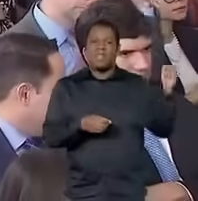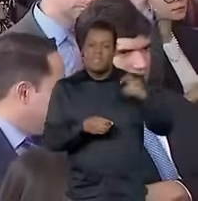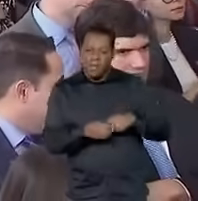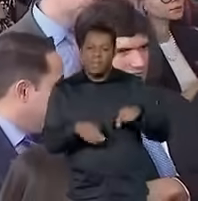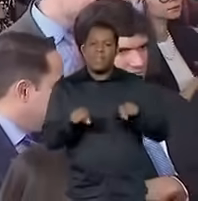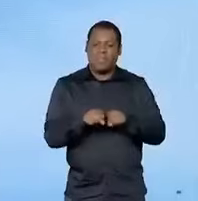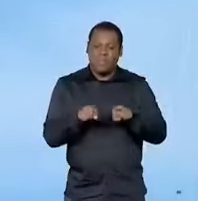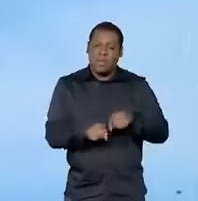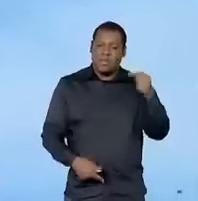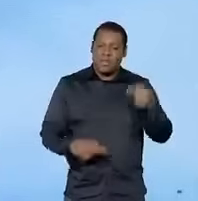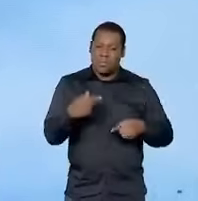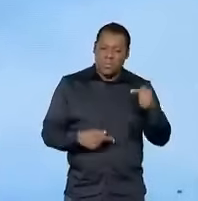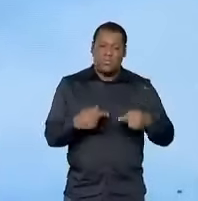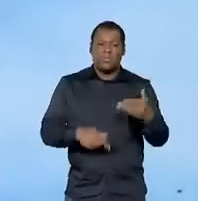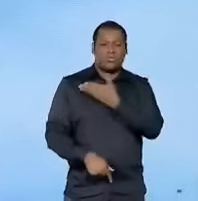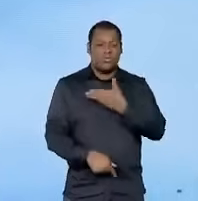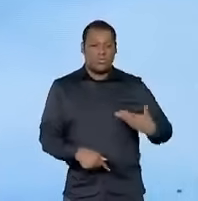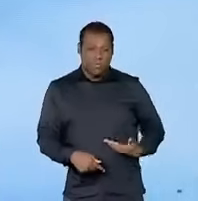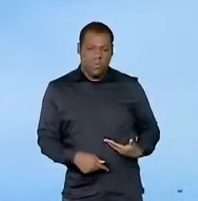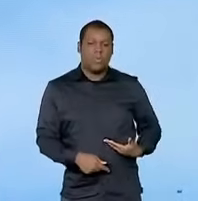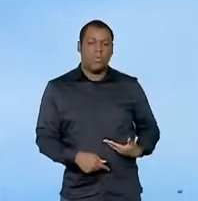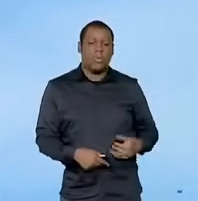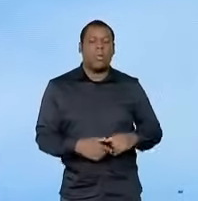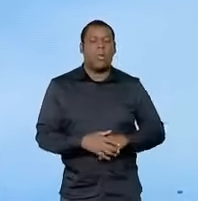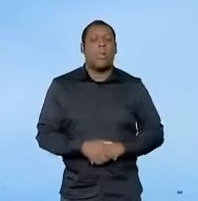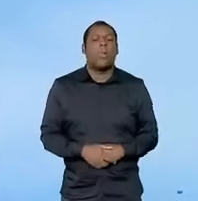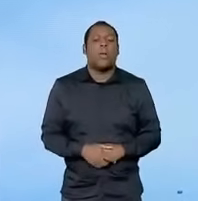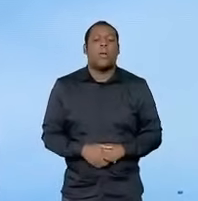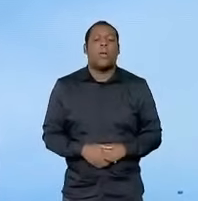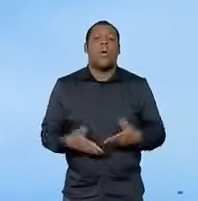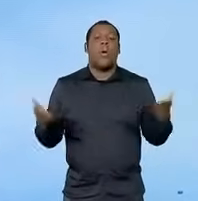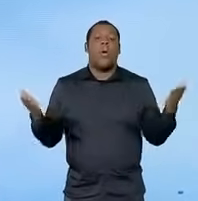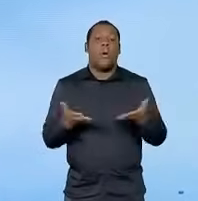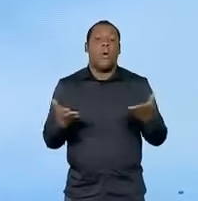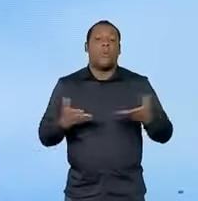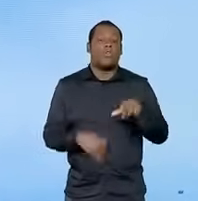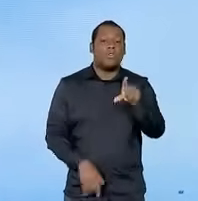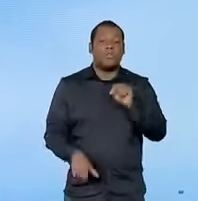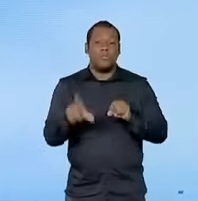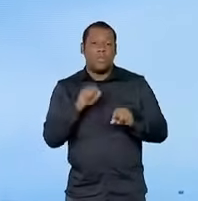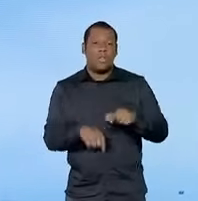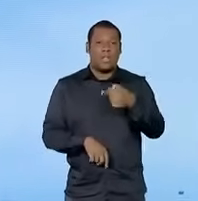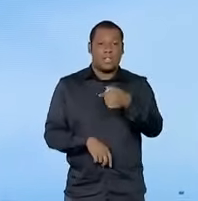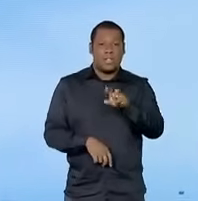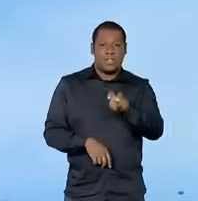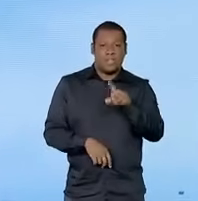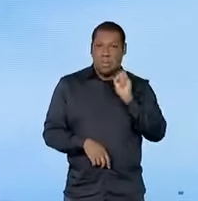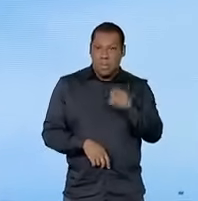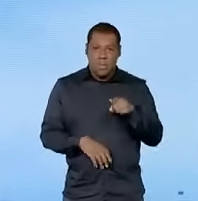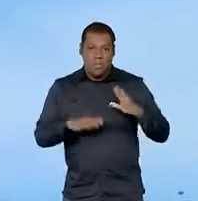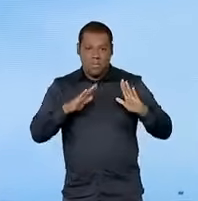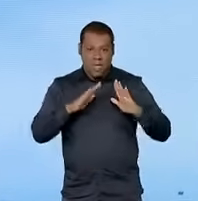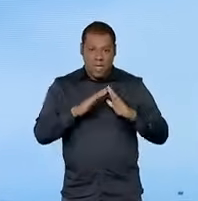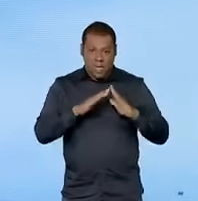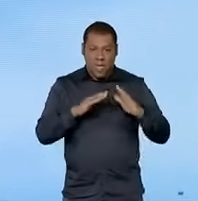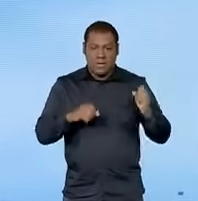No Minha Casa Minha Vida Rural, presidente, estamos selecionando hoje 75 mil moradias